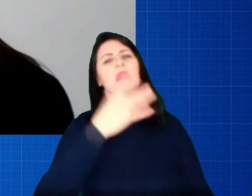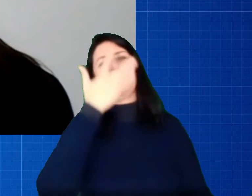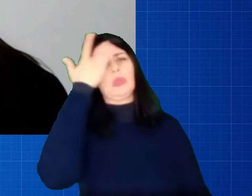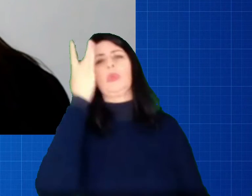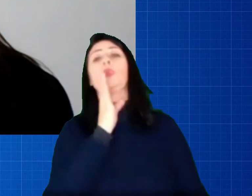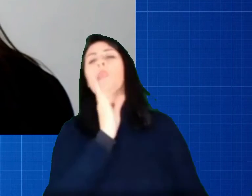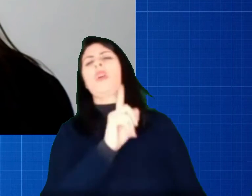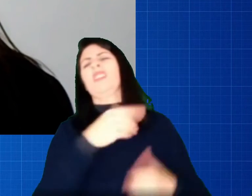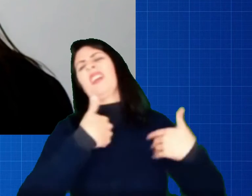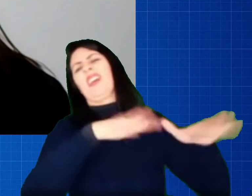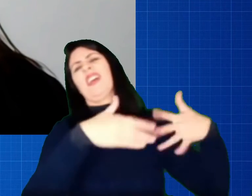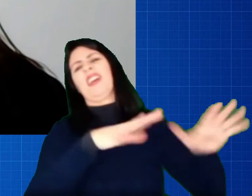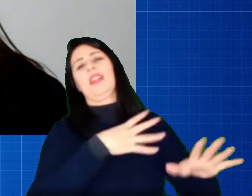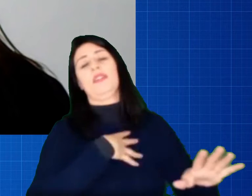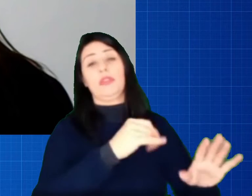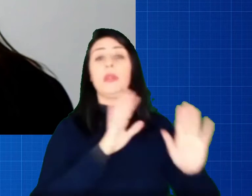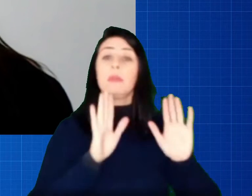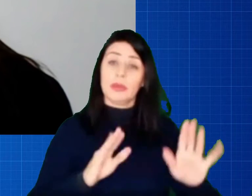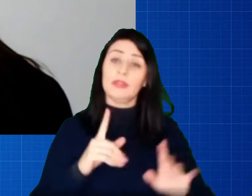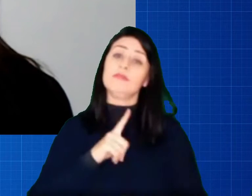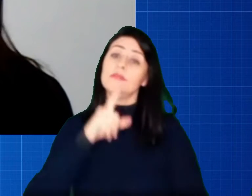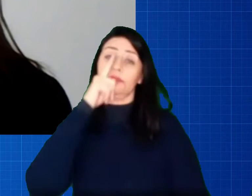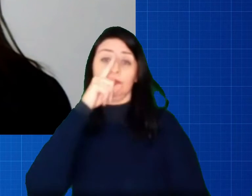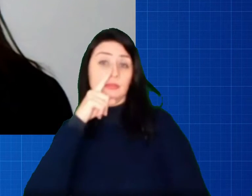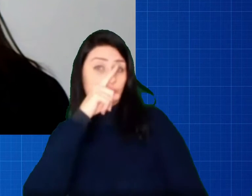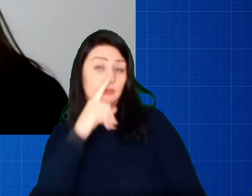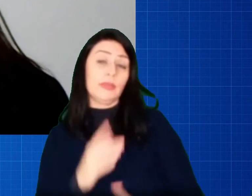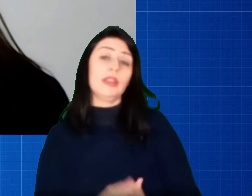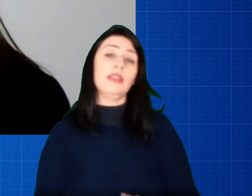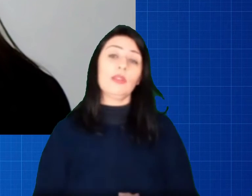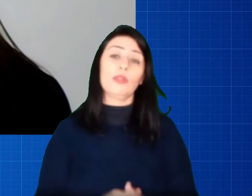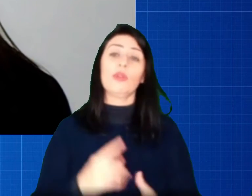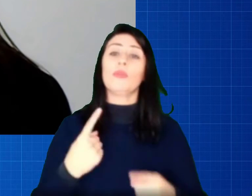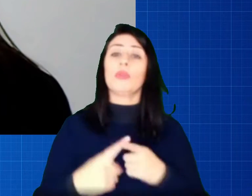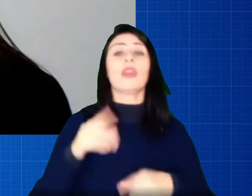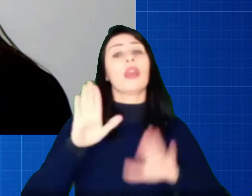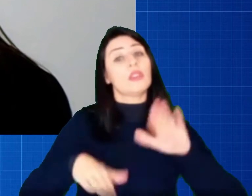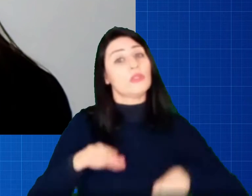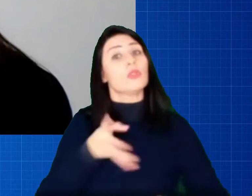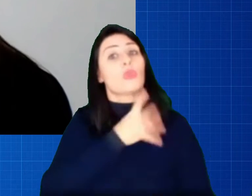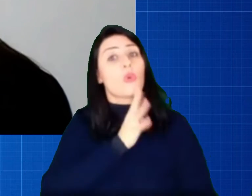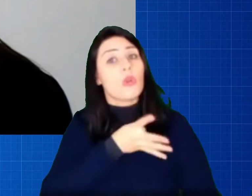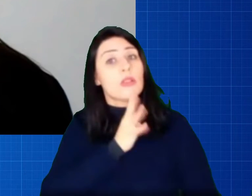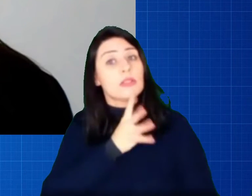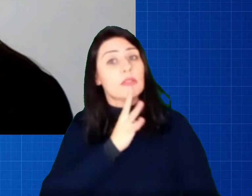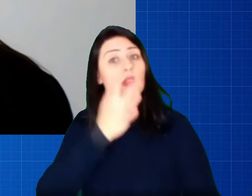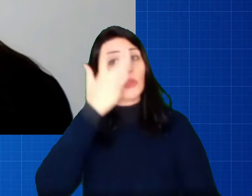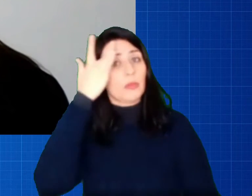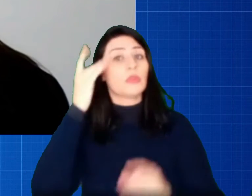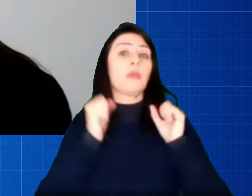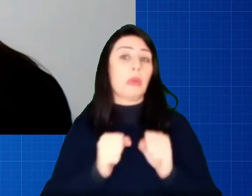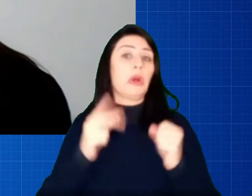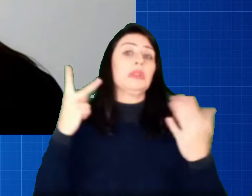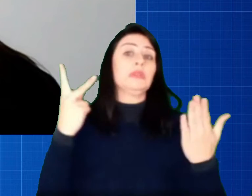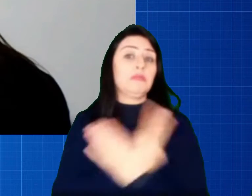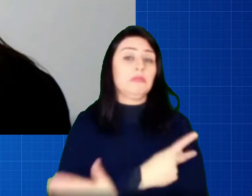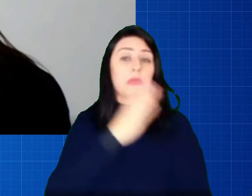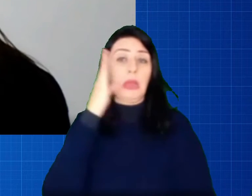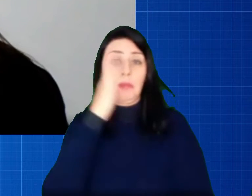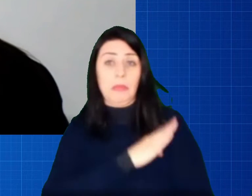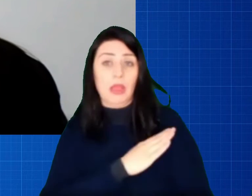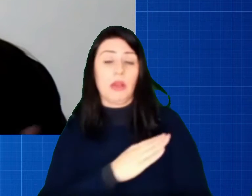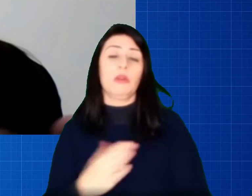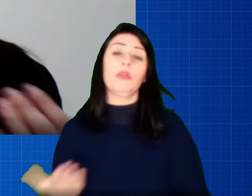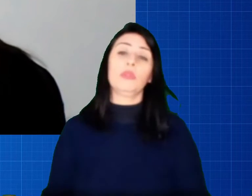agressores. Claro que você nunca vai deixar seu filho com uma pessoa que você não conhece, mas você corre esse risco, né? Porque se você tem que